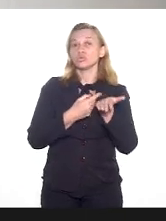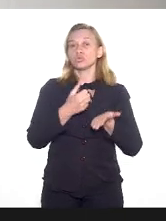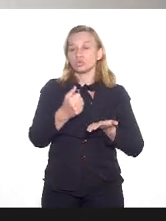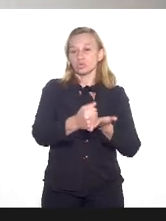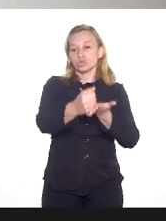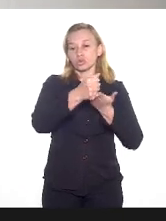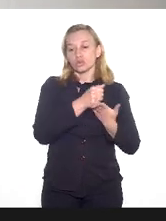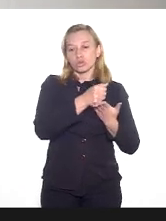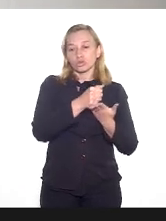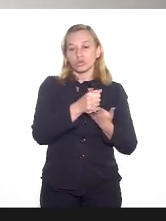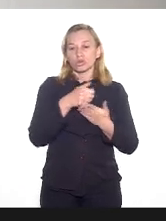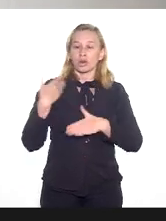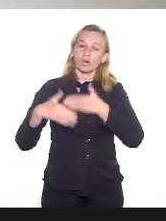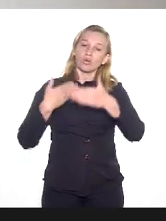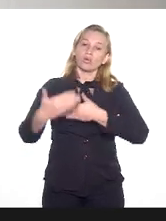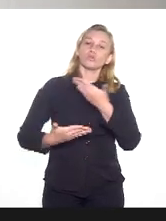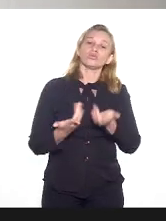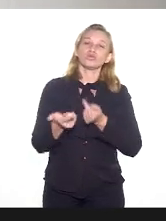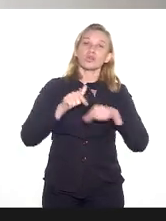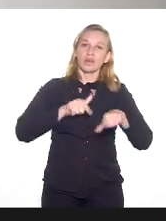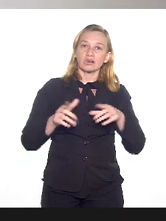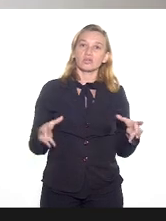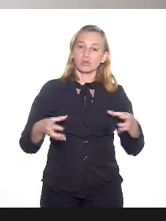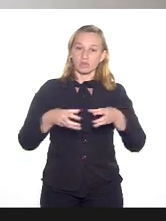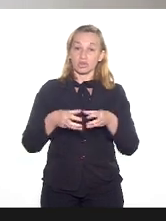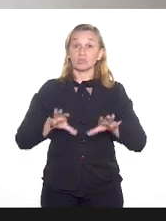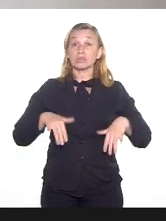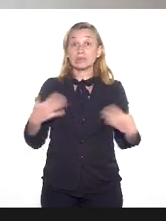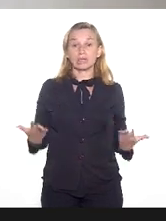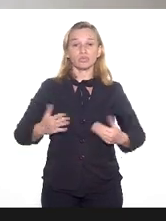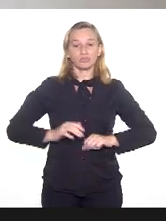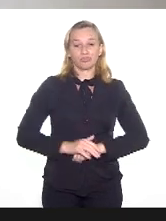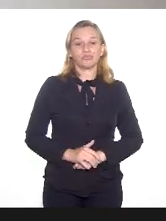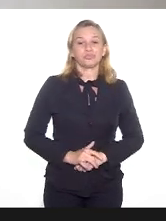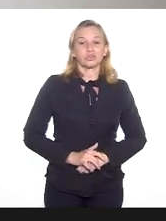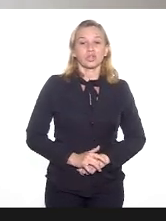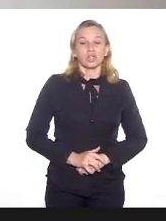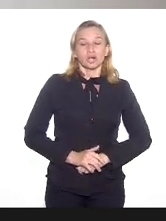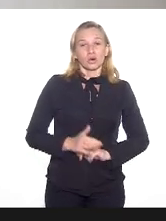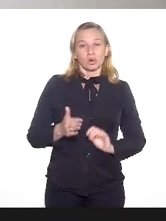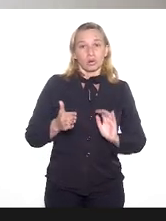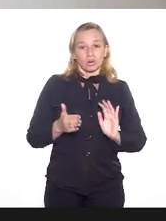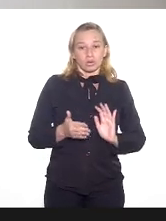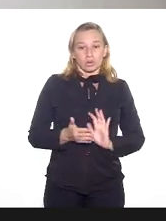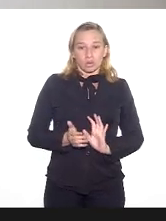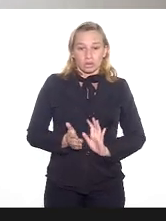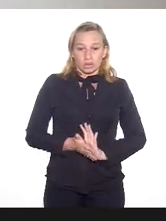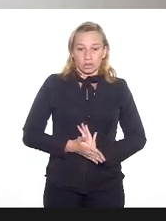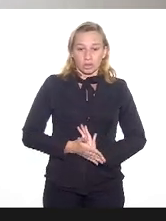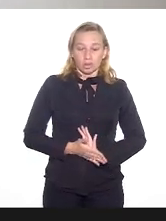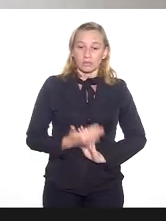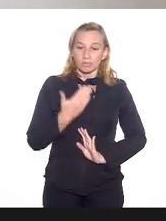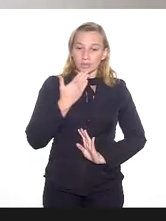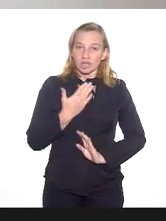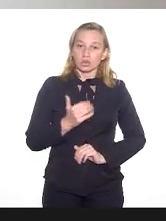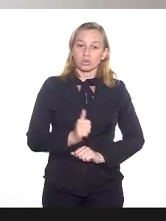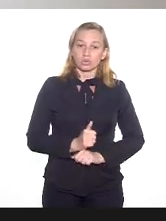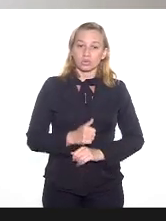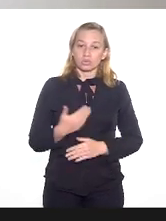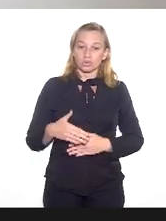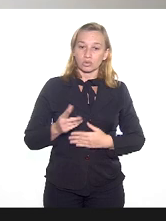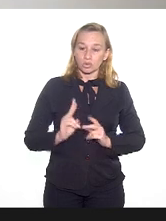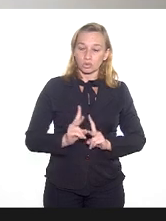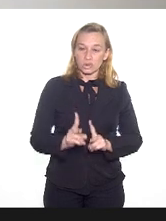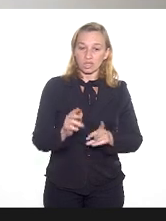dos trabalhos dessa comissão. Então, eu proponho a metodologia então, de que a gente agora proceda